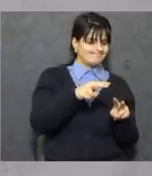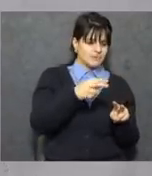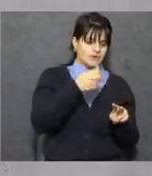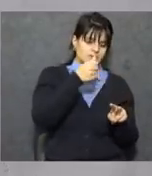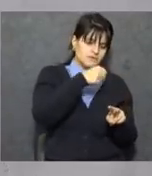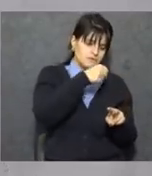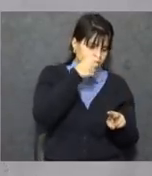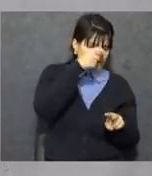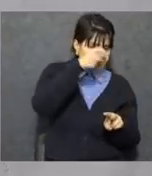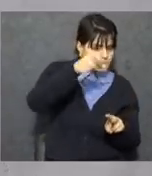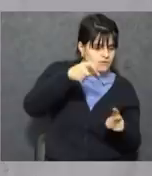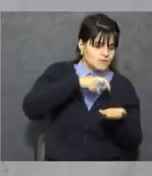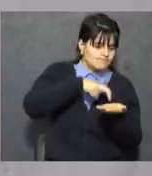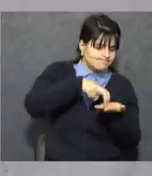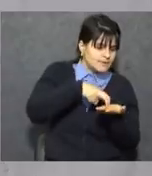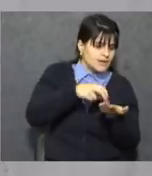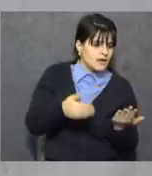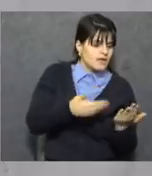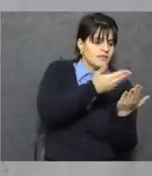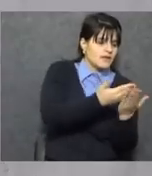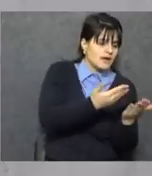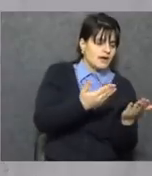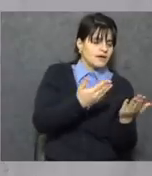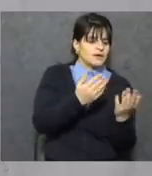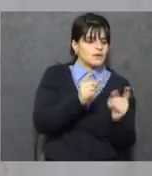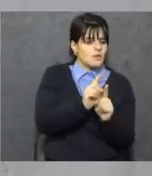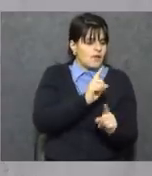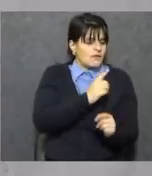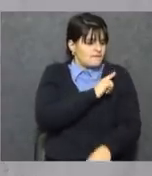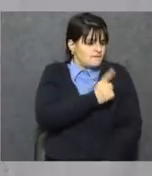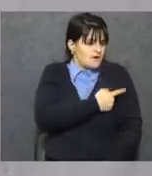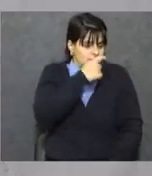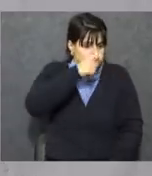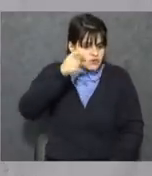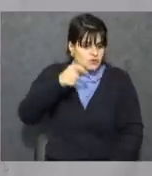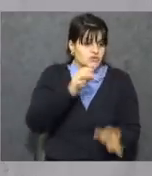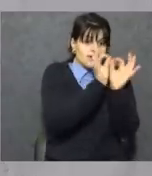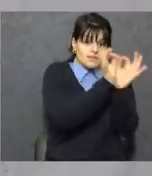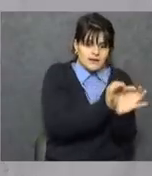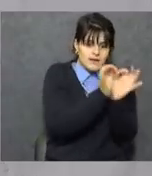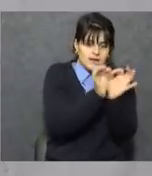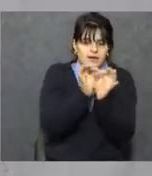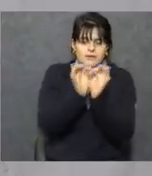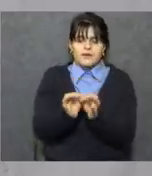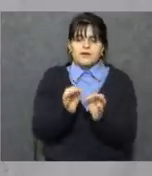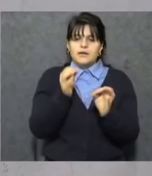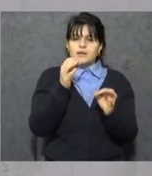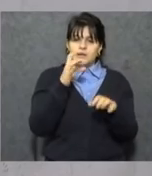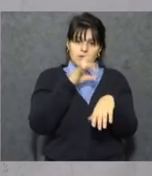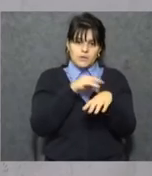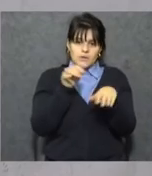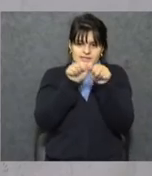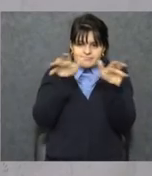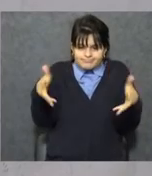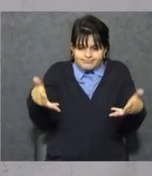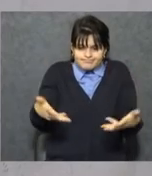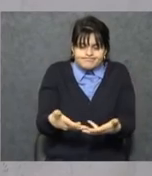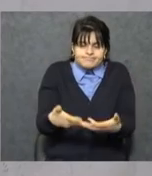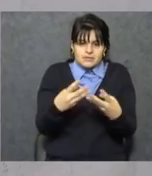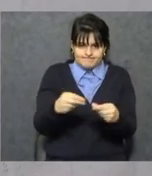da fortaleza aos que cuidam dos doentes e alivie o mundo da pandemia que vivemos.